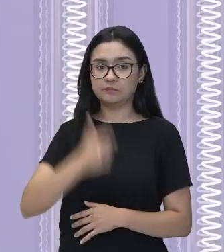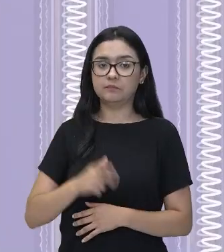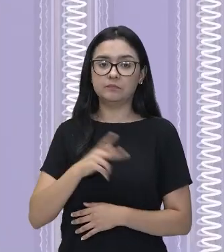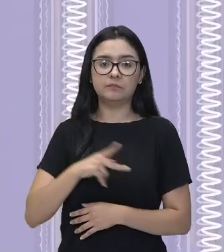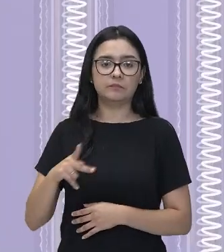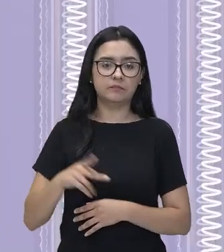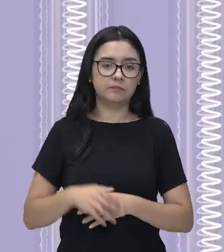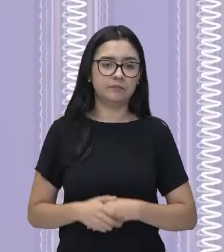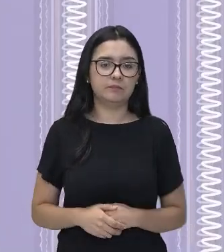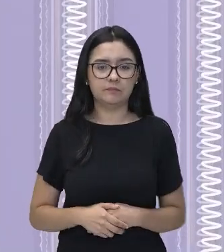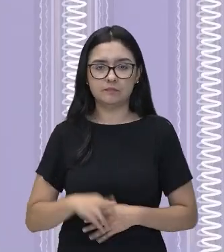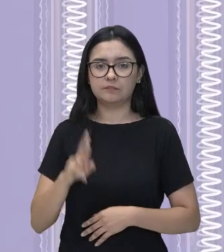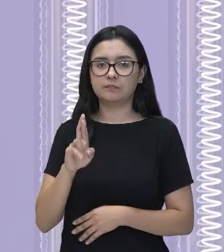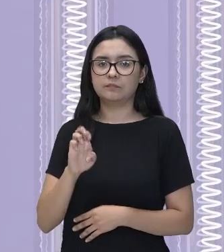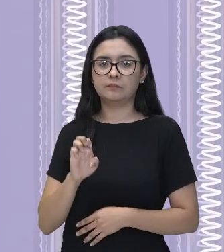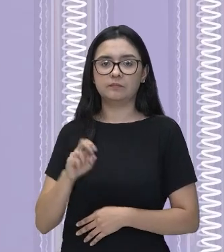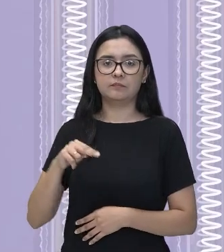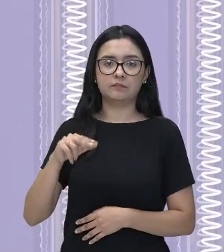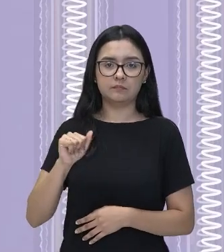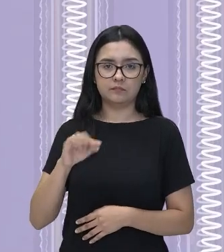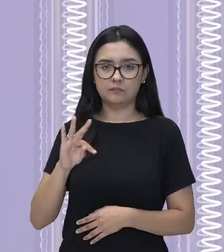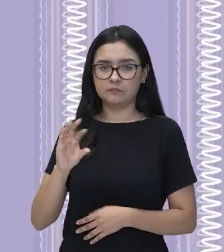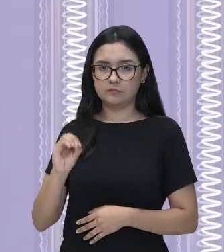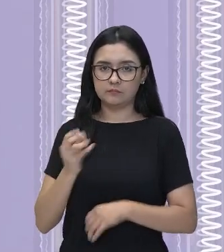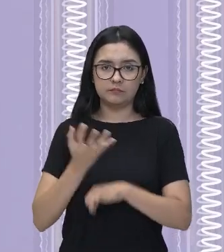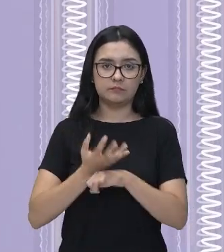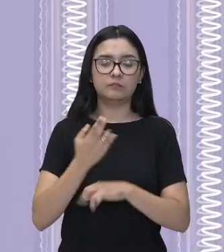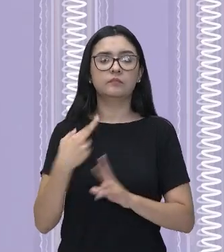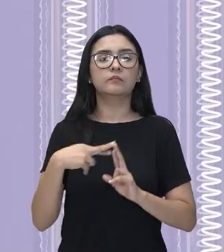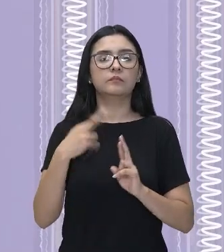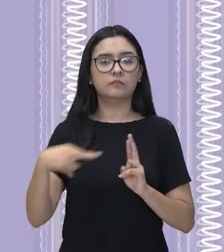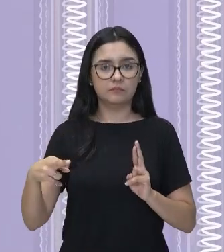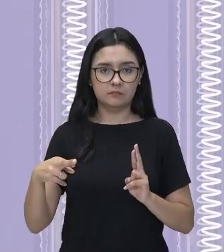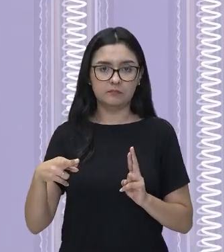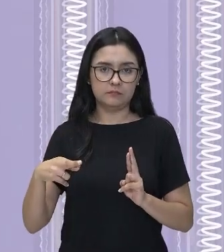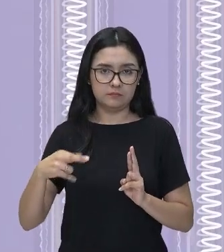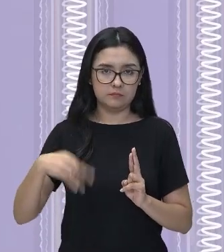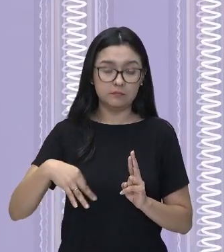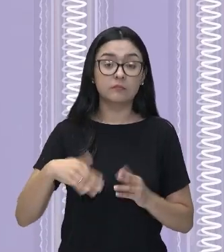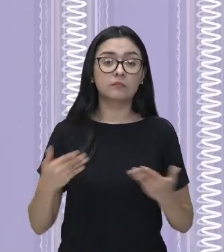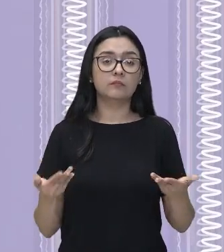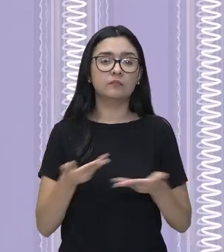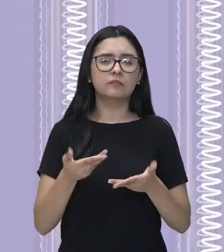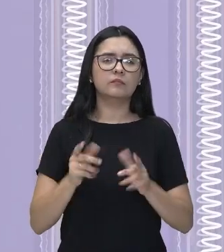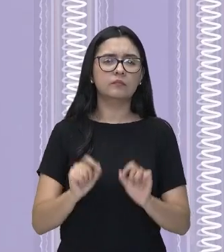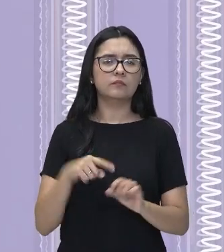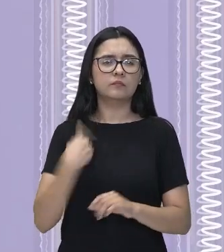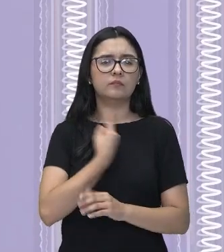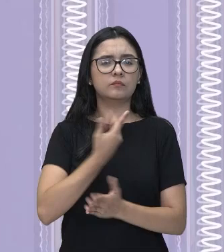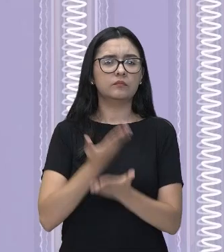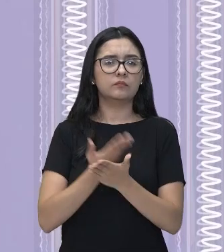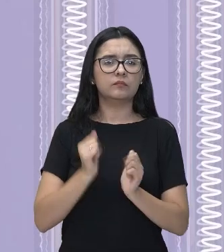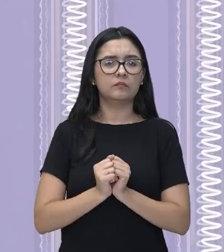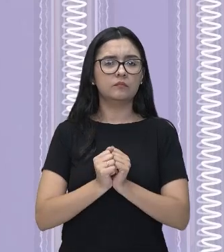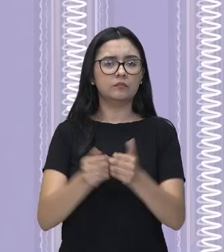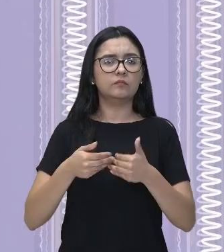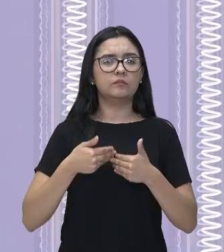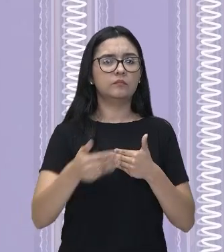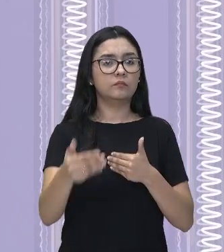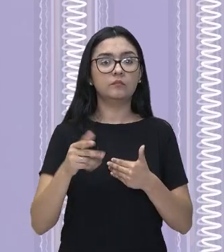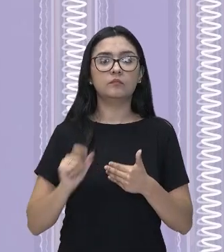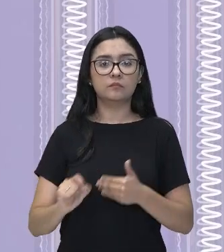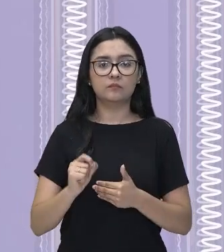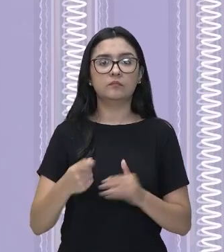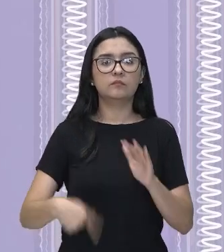o professor Renato Souza, do componente Ensino Religioso, e agora vamos caminhar nos caminhos